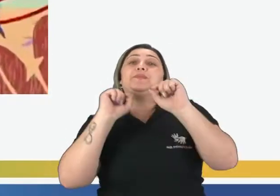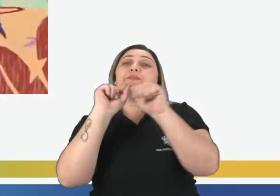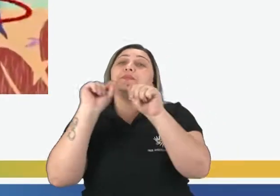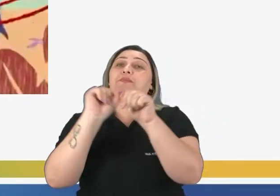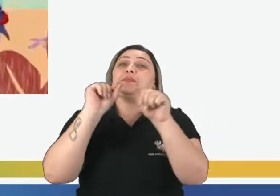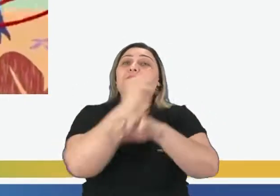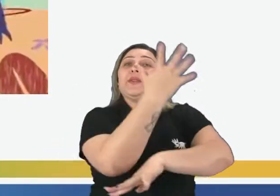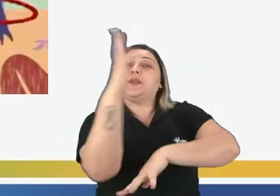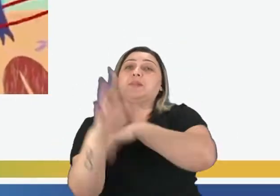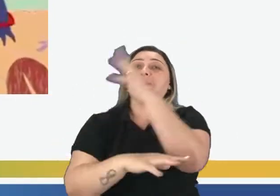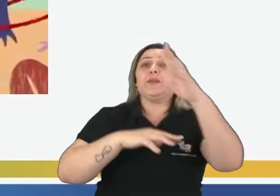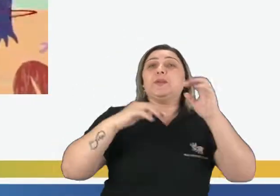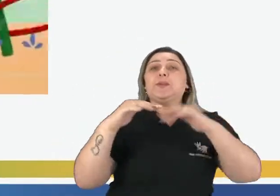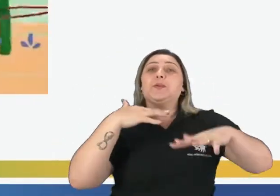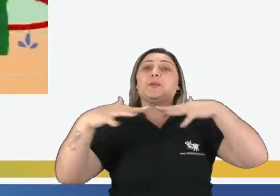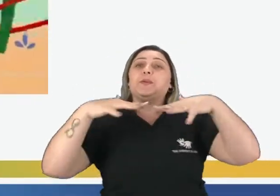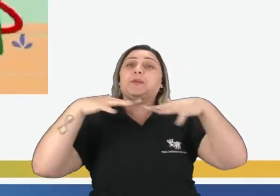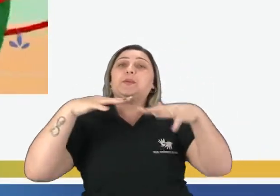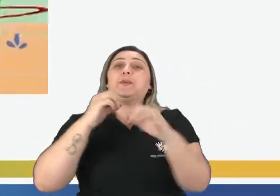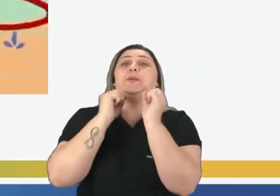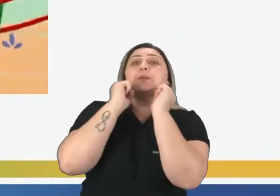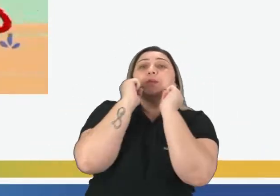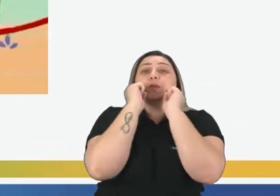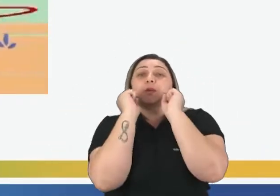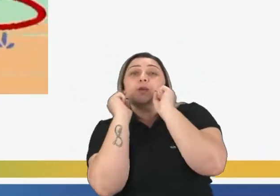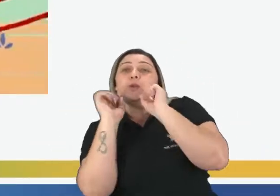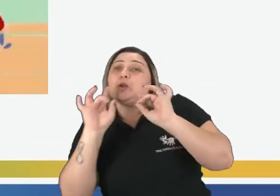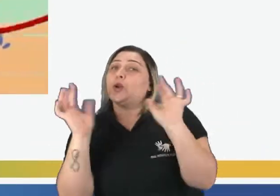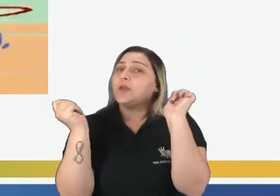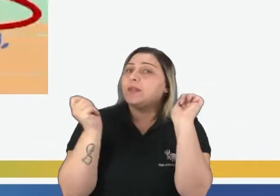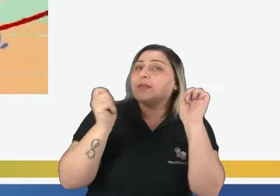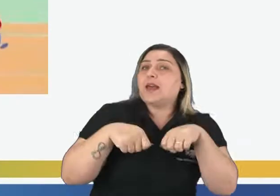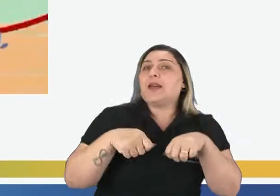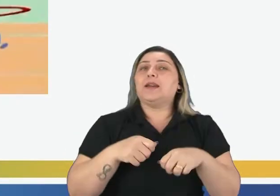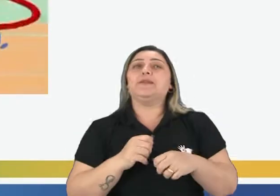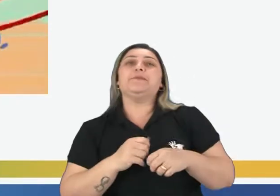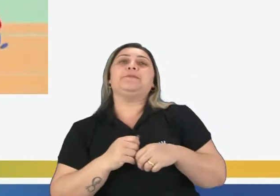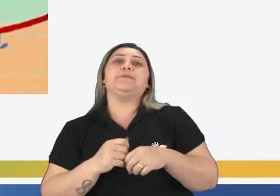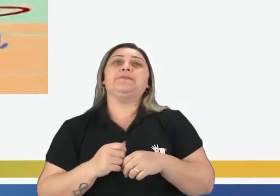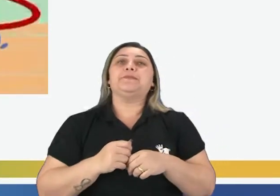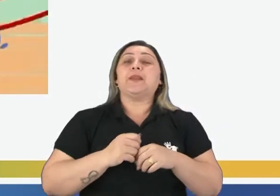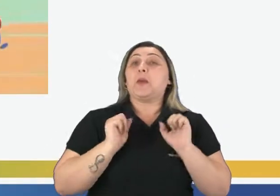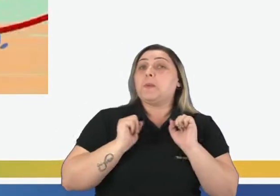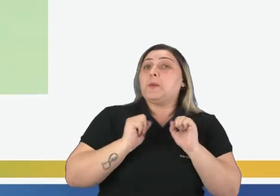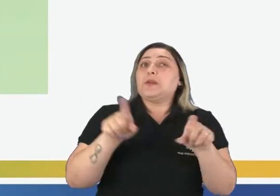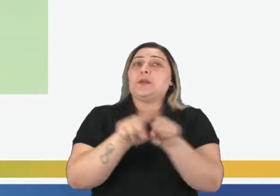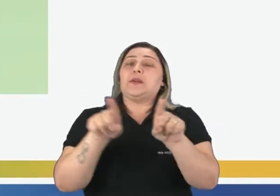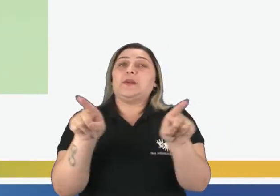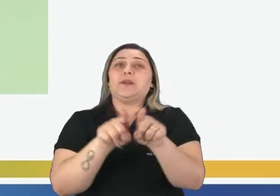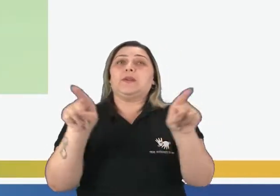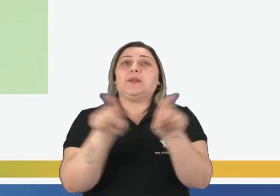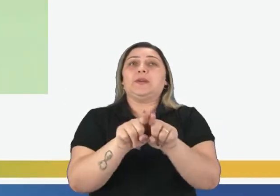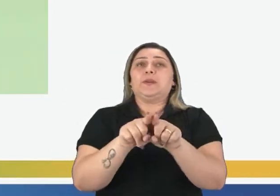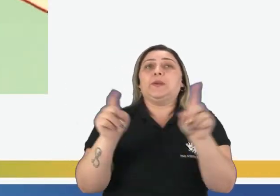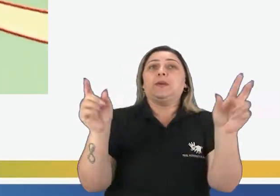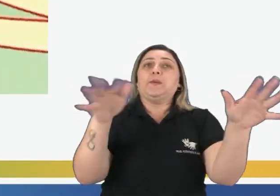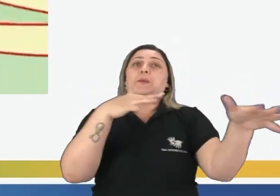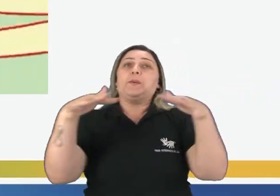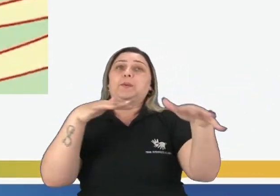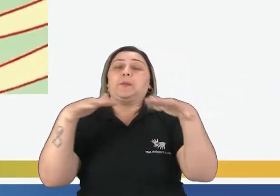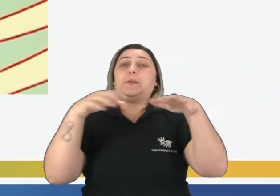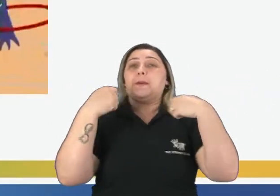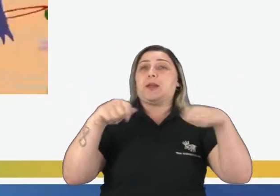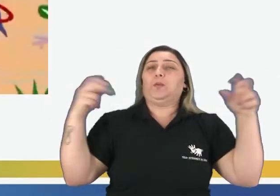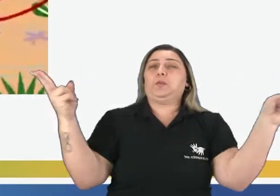O que fazer pra uma planta se mexer? Só dá pra requebrar ou girar um bambolê. Posso também às vezes balançar, Mas